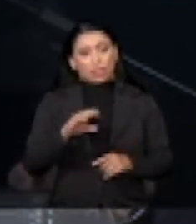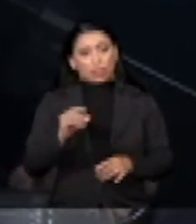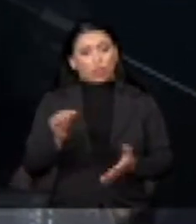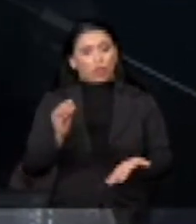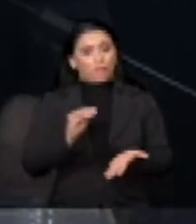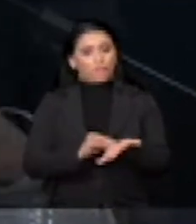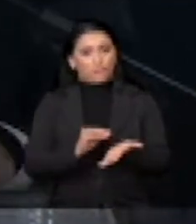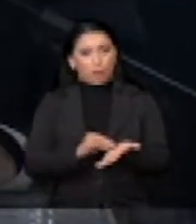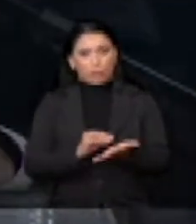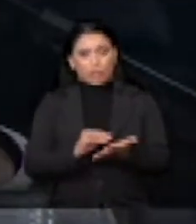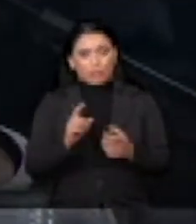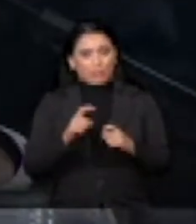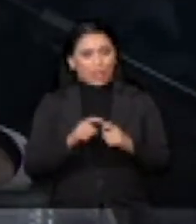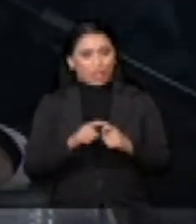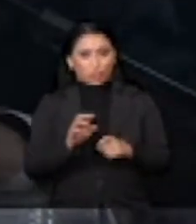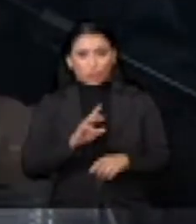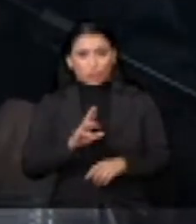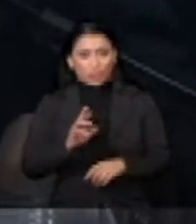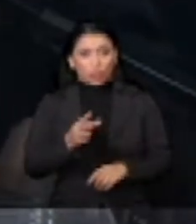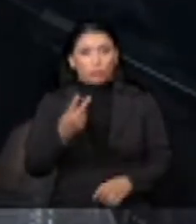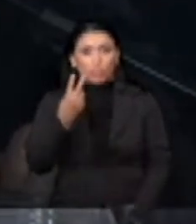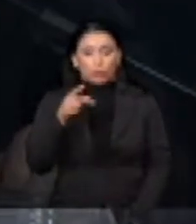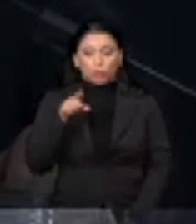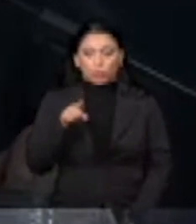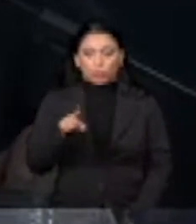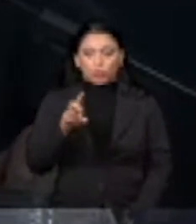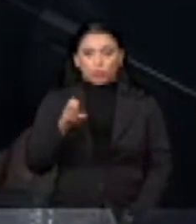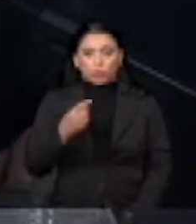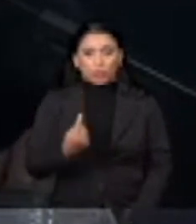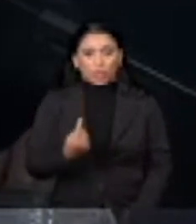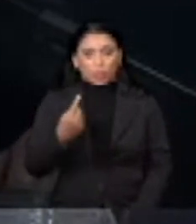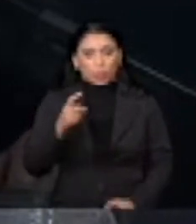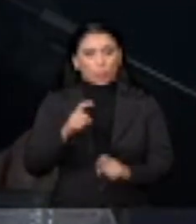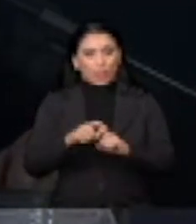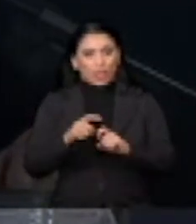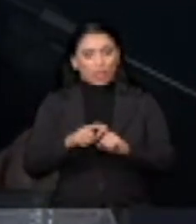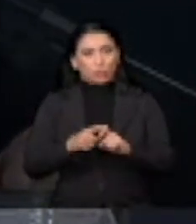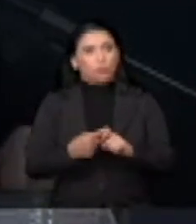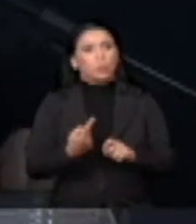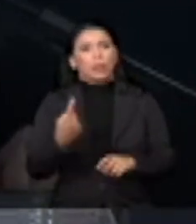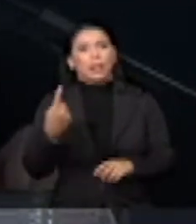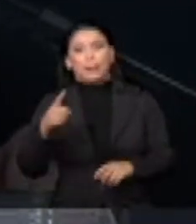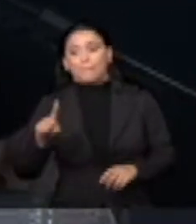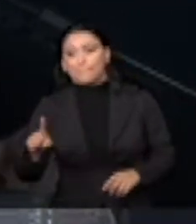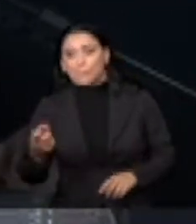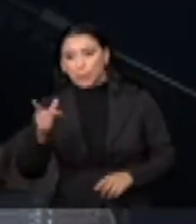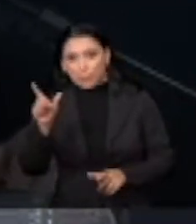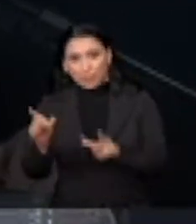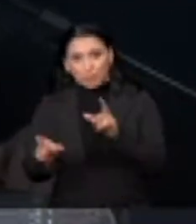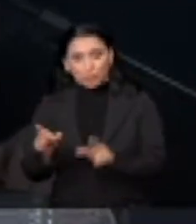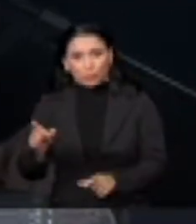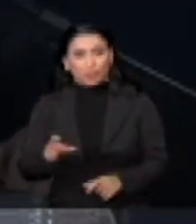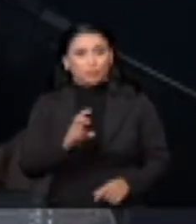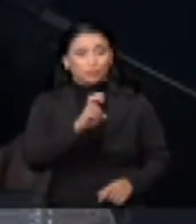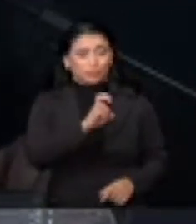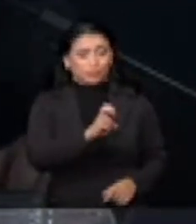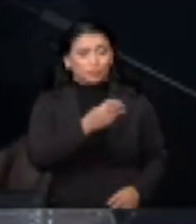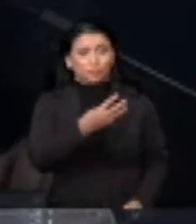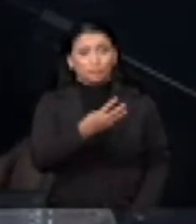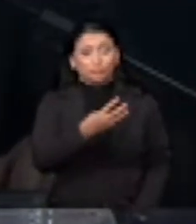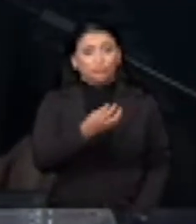o Brasil hoje tem dois pontos 51 médicos por mil habitantes 536 mil